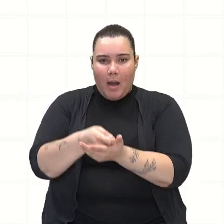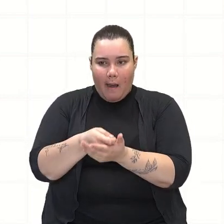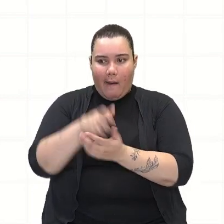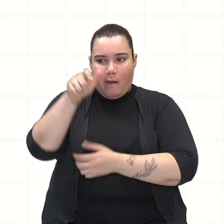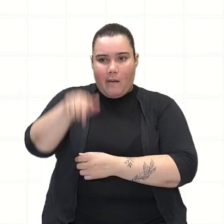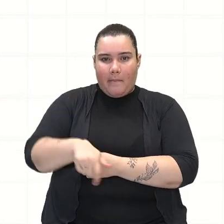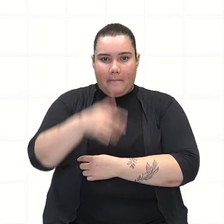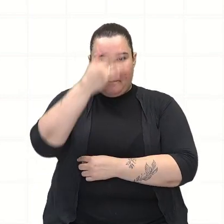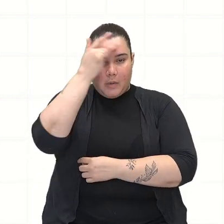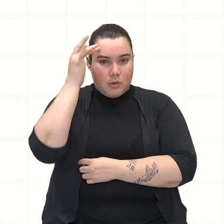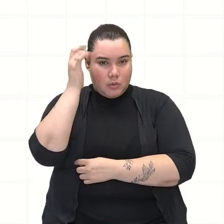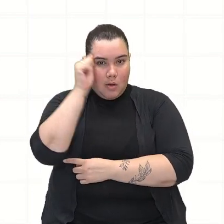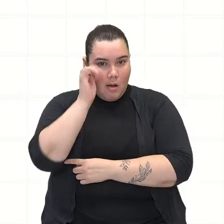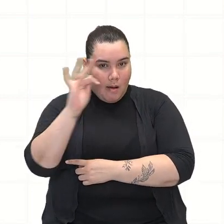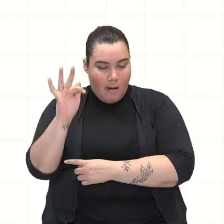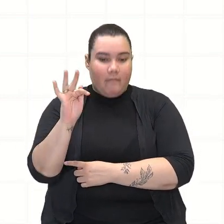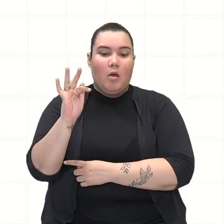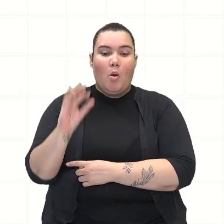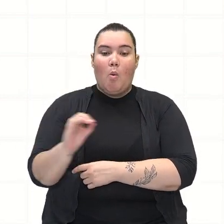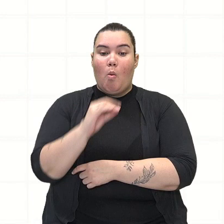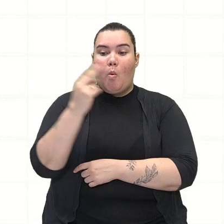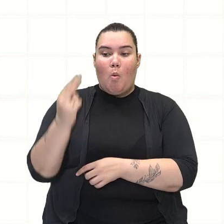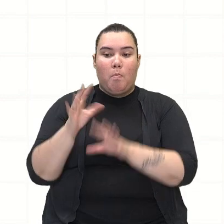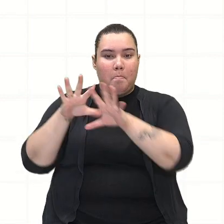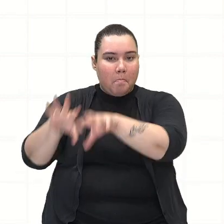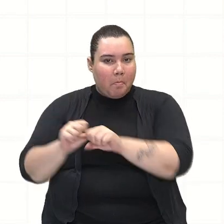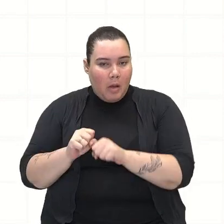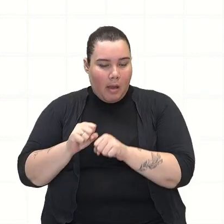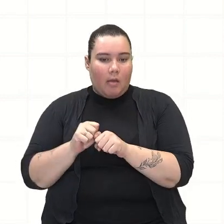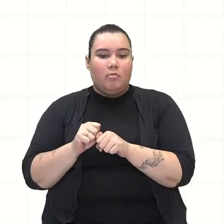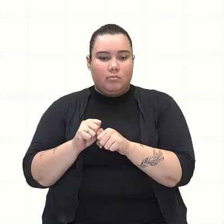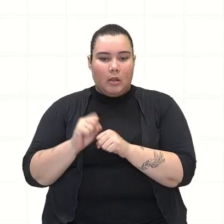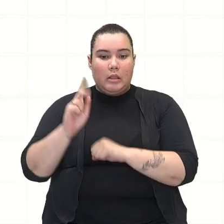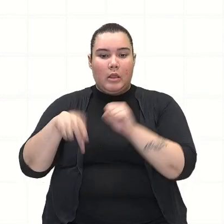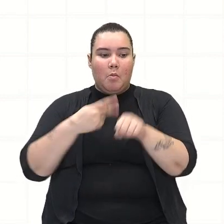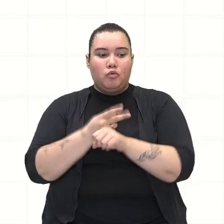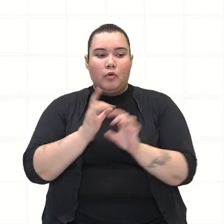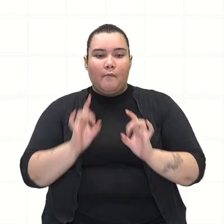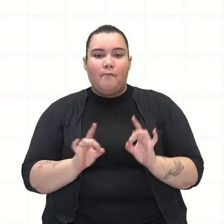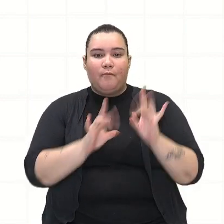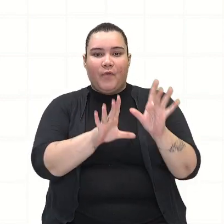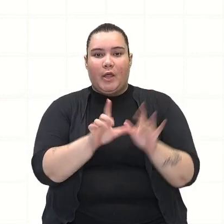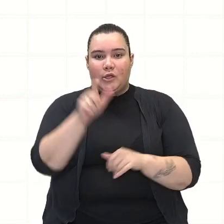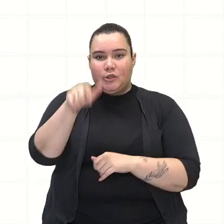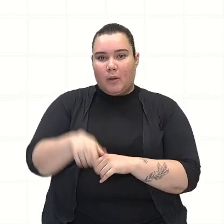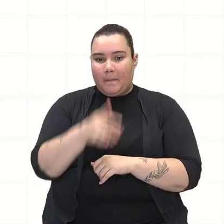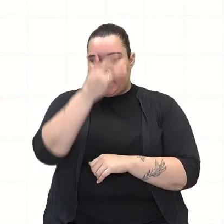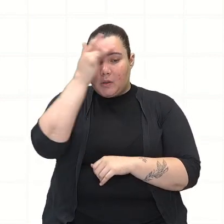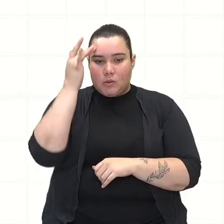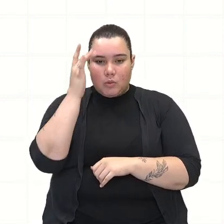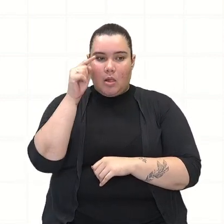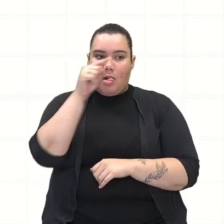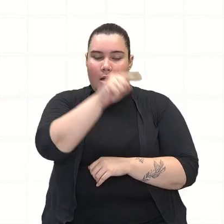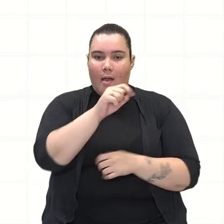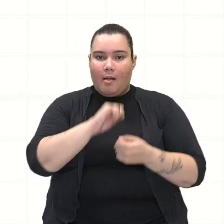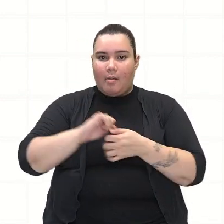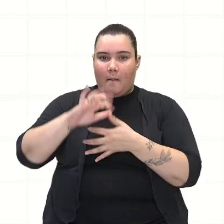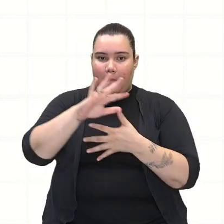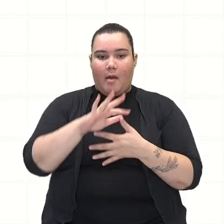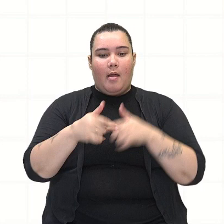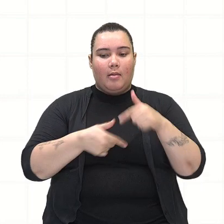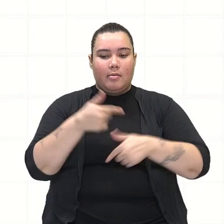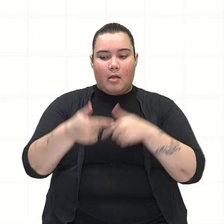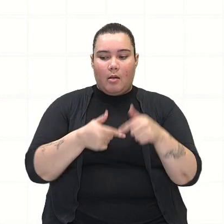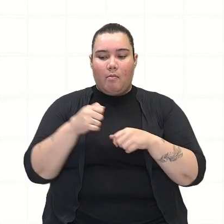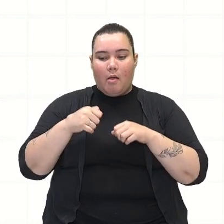vendidos nas Américas para trabalhar nas plantações. E esse sistema ele vai envolver